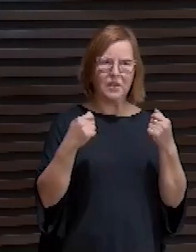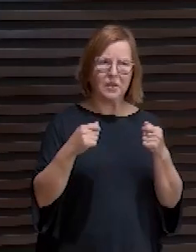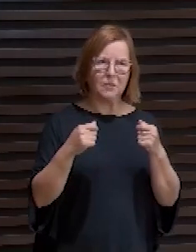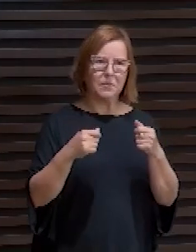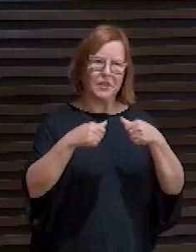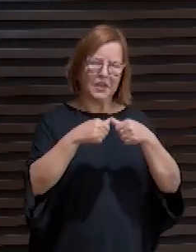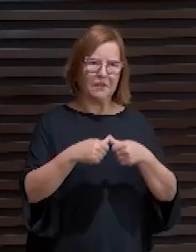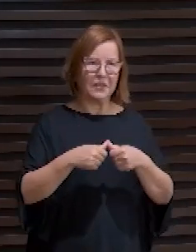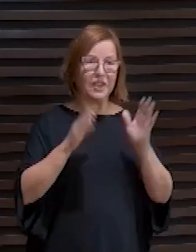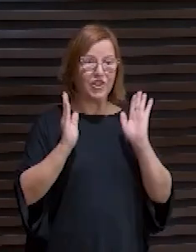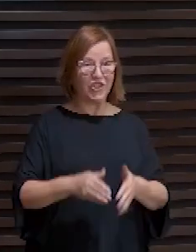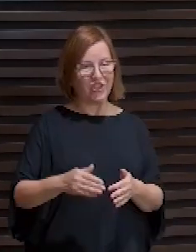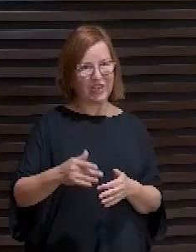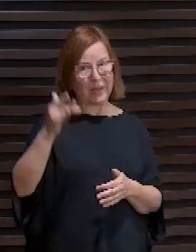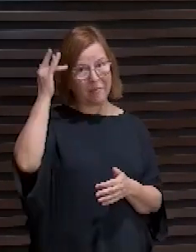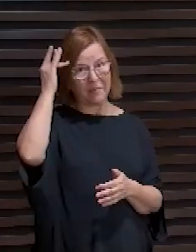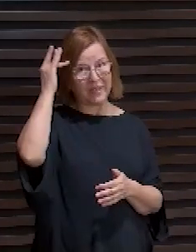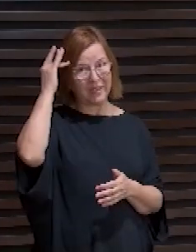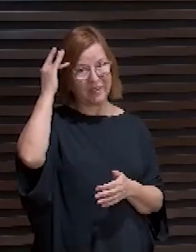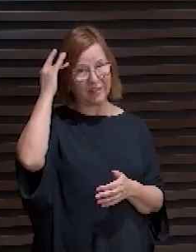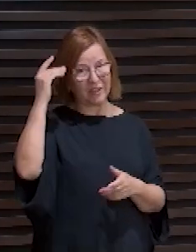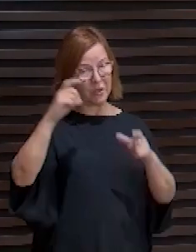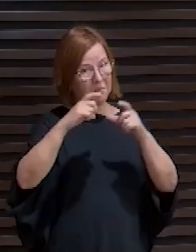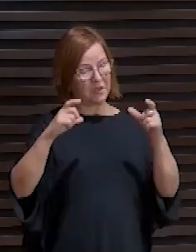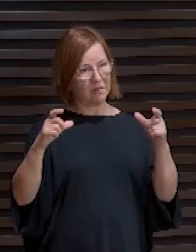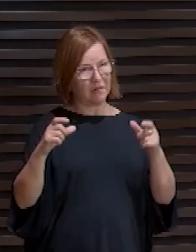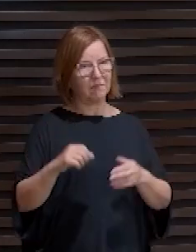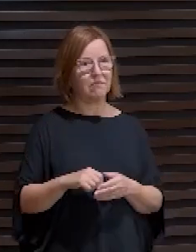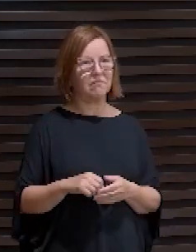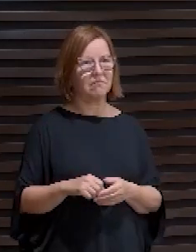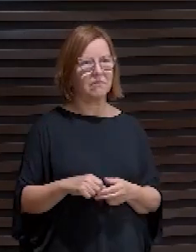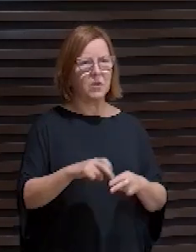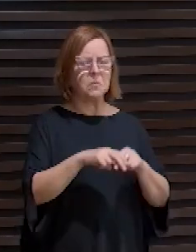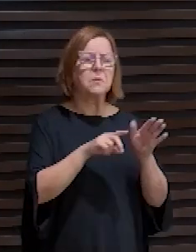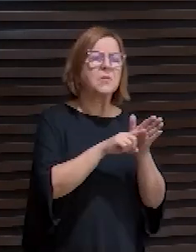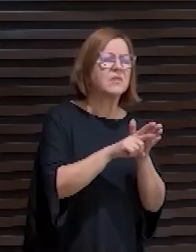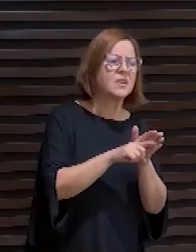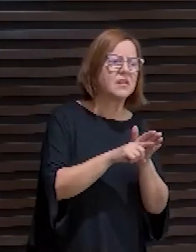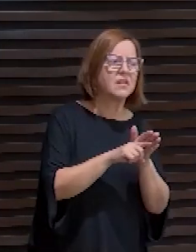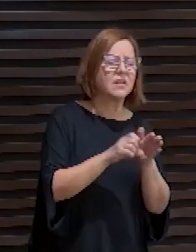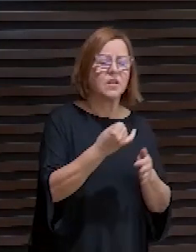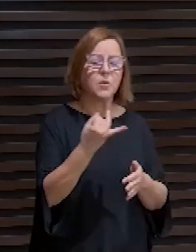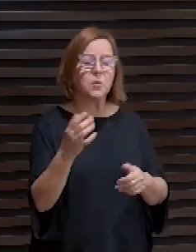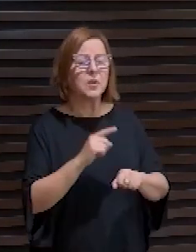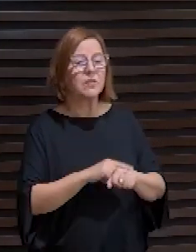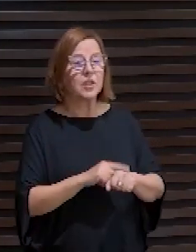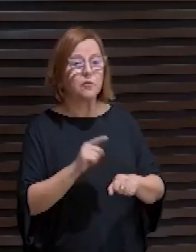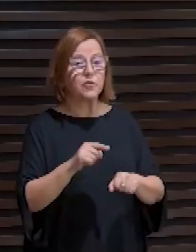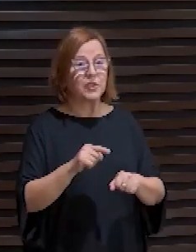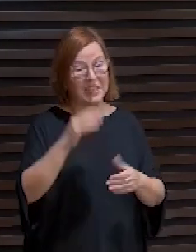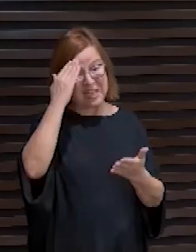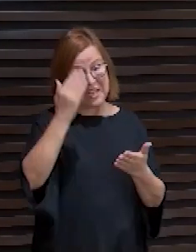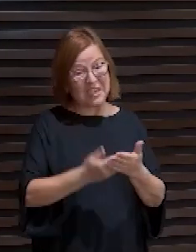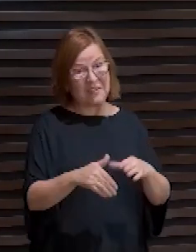maior. E por isso eu fiz aquela pergunta: há quanto tempo você crê em Cristo? E como está a sua vida, como está